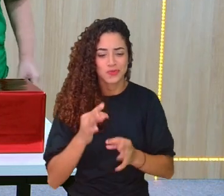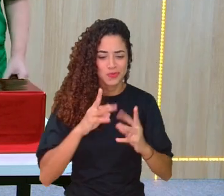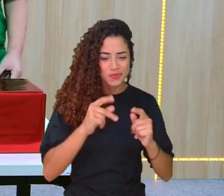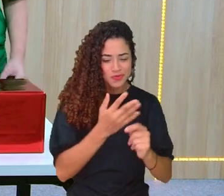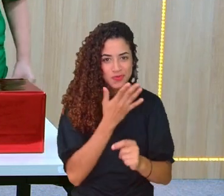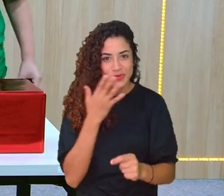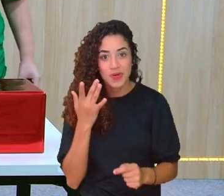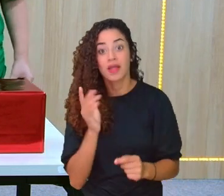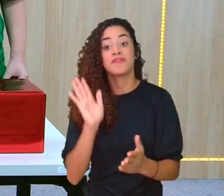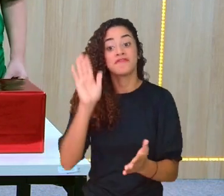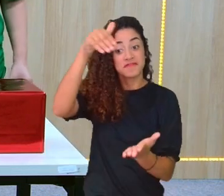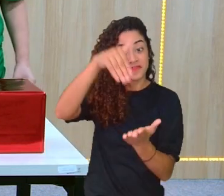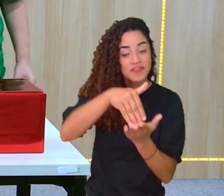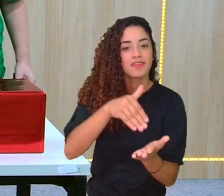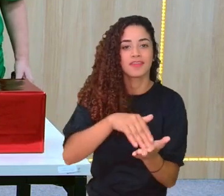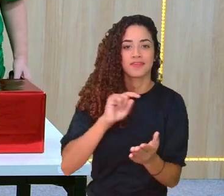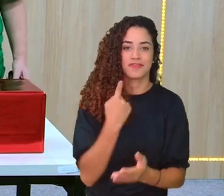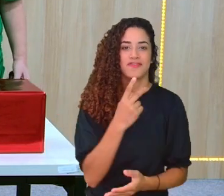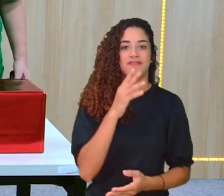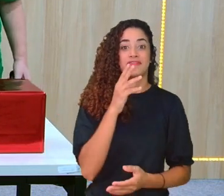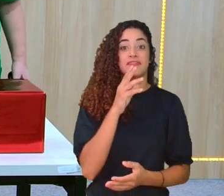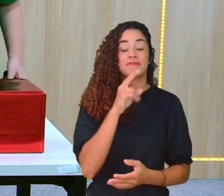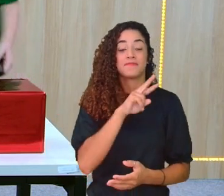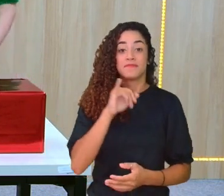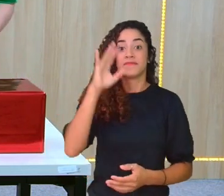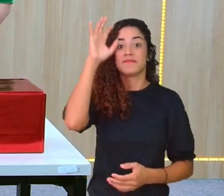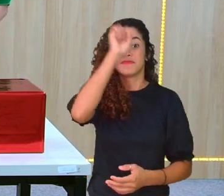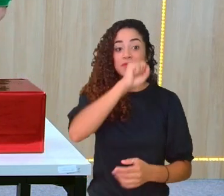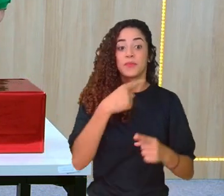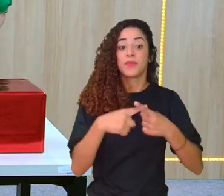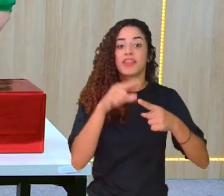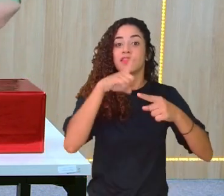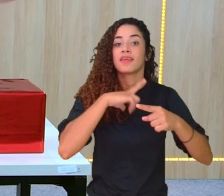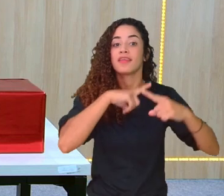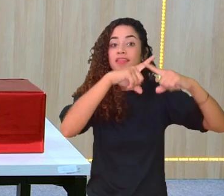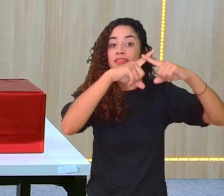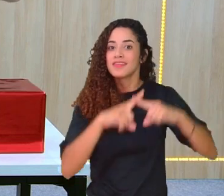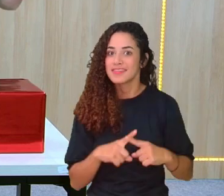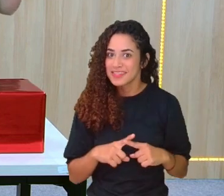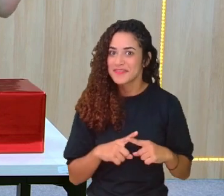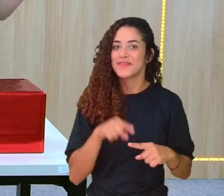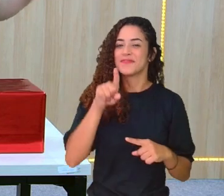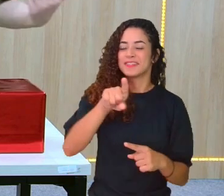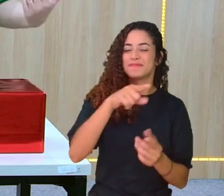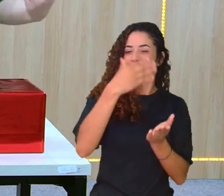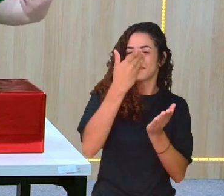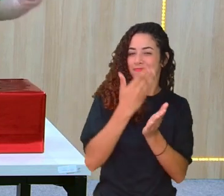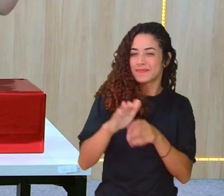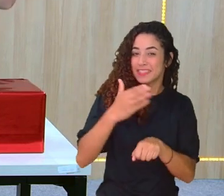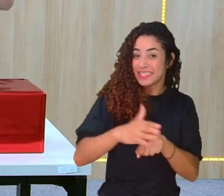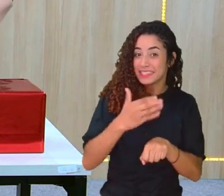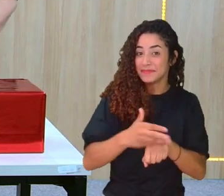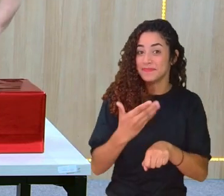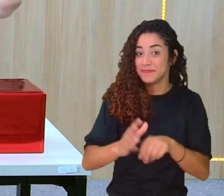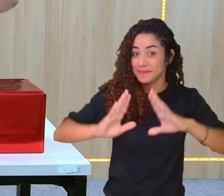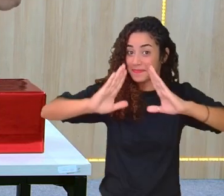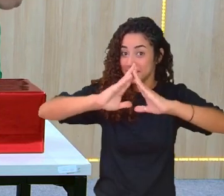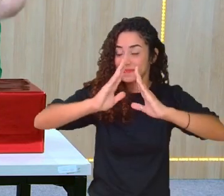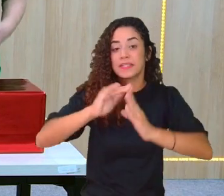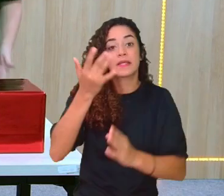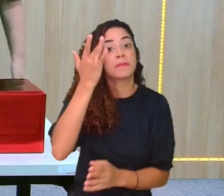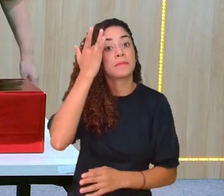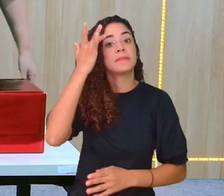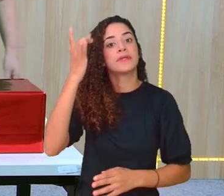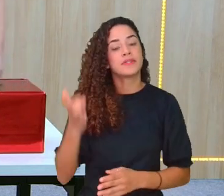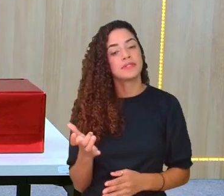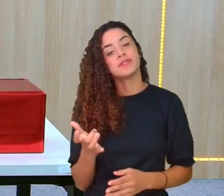gente vai ver no fim, que aí eu trago um desafio para vocês praticarem em casa e amanhã a